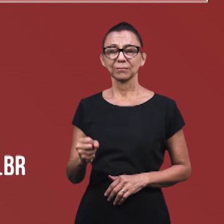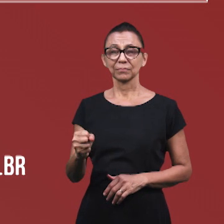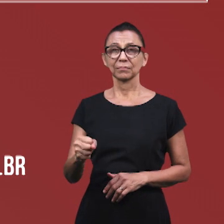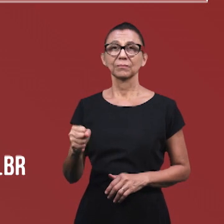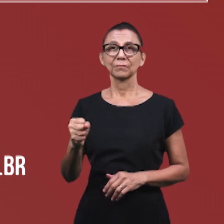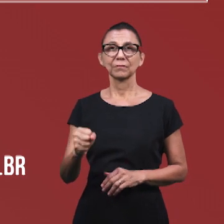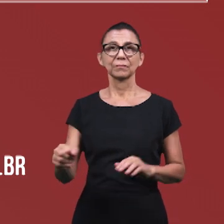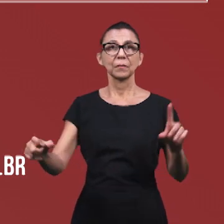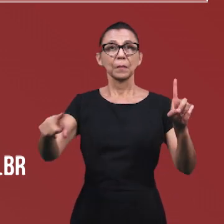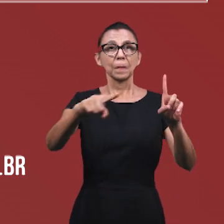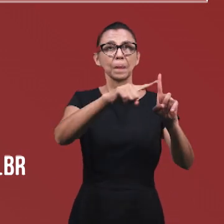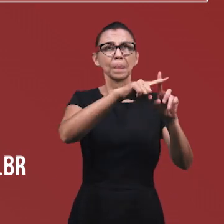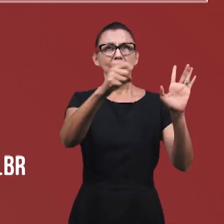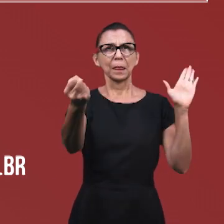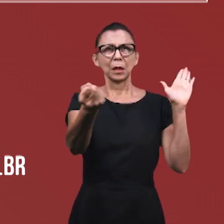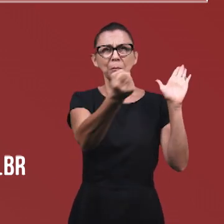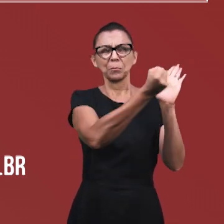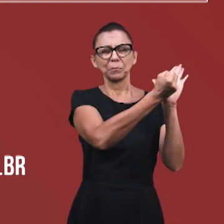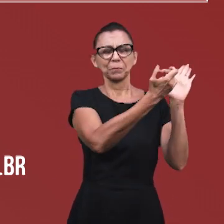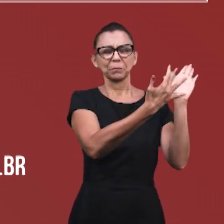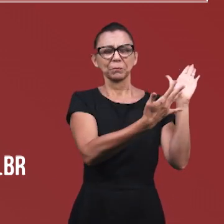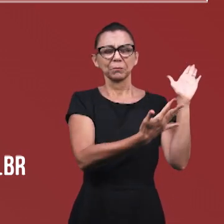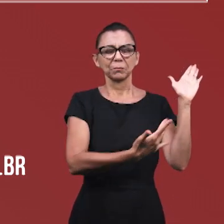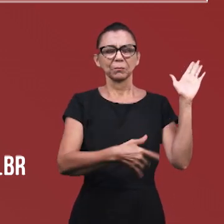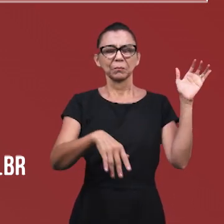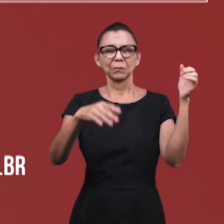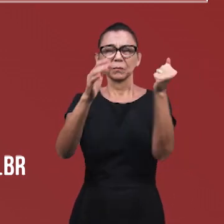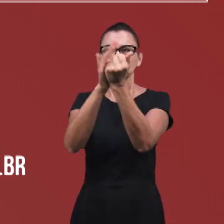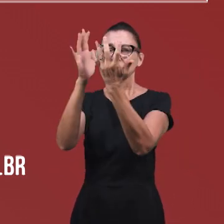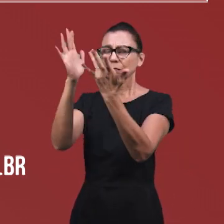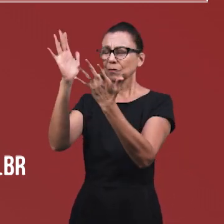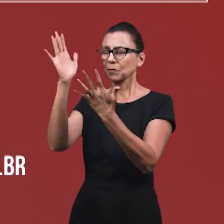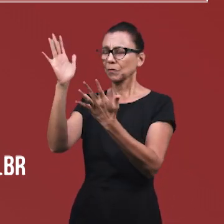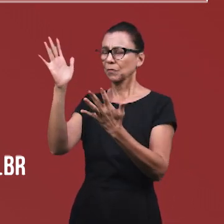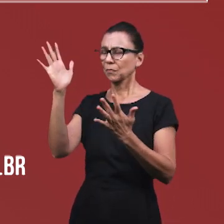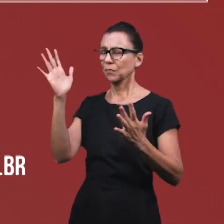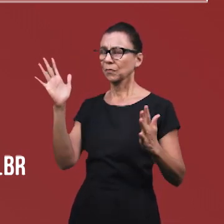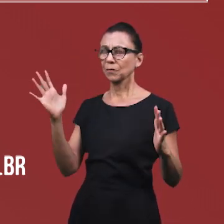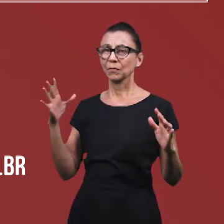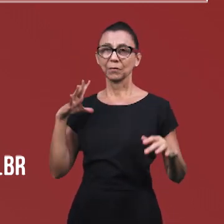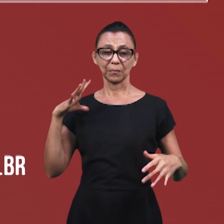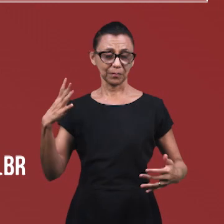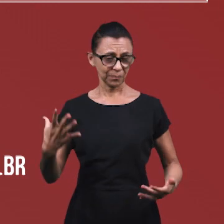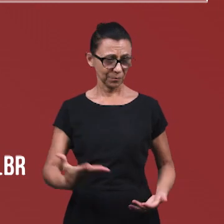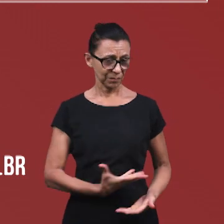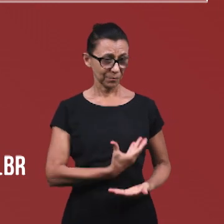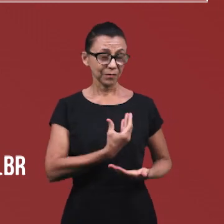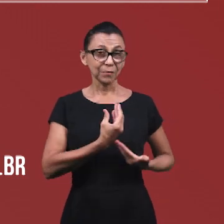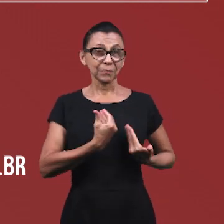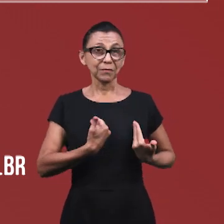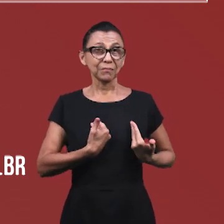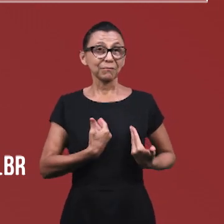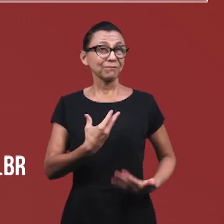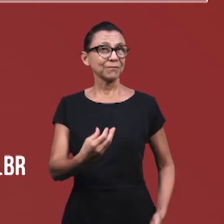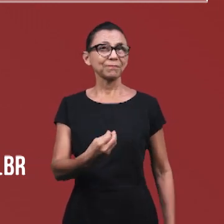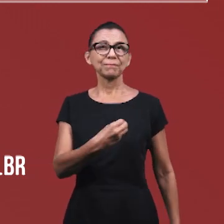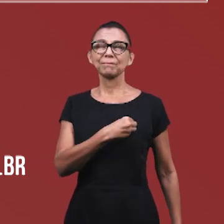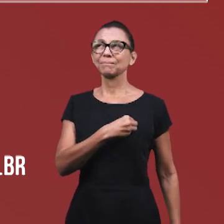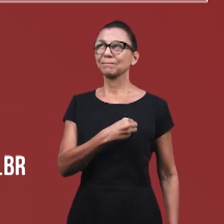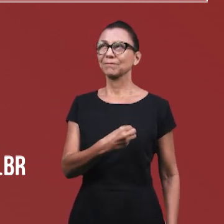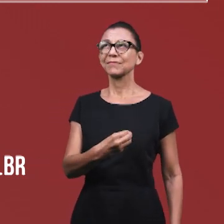cruz ferida me salvou, tão pecador. A